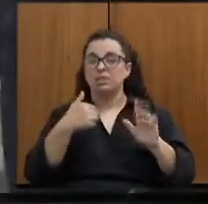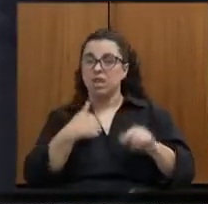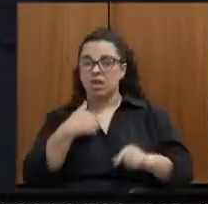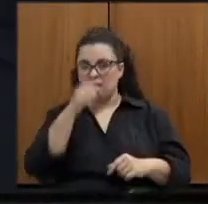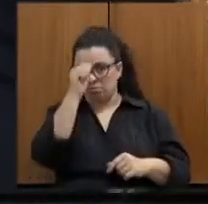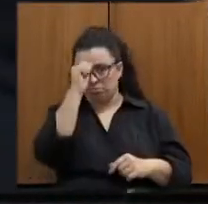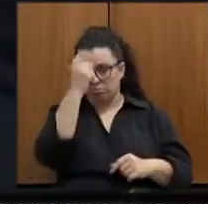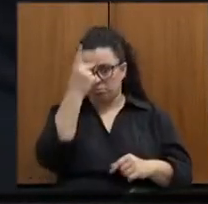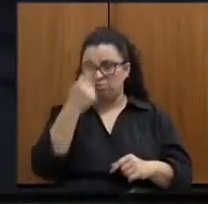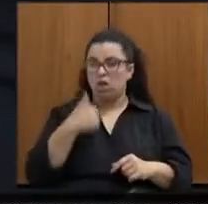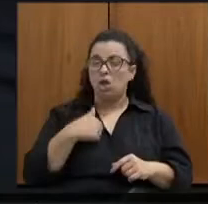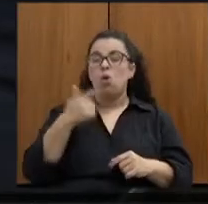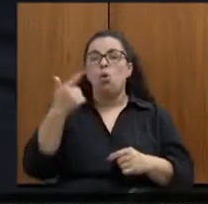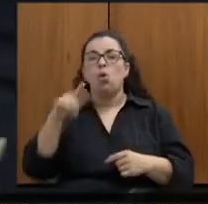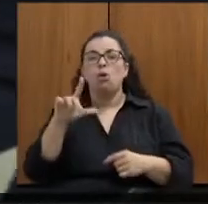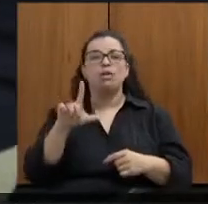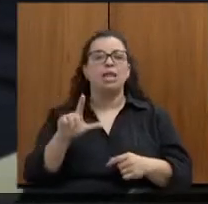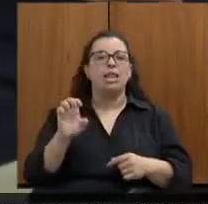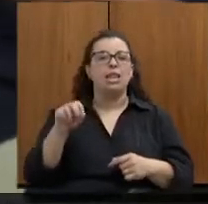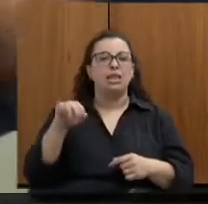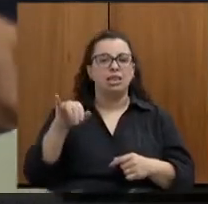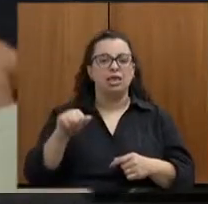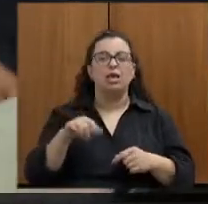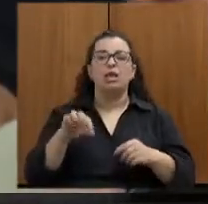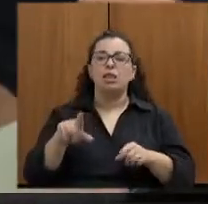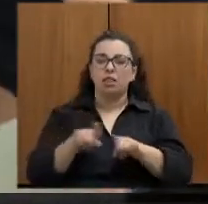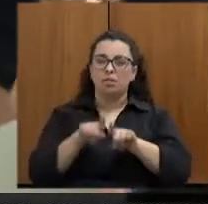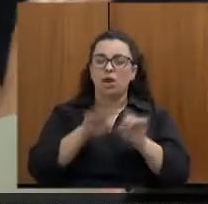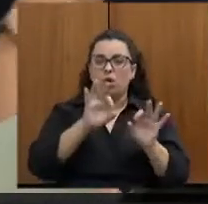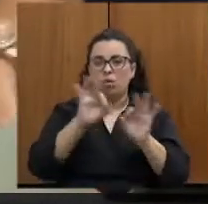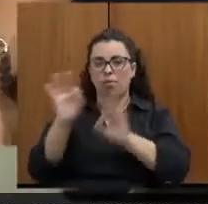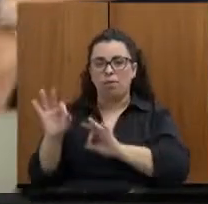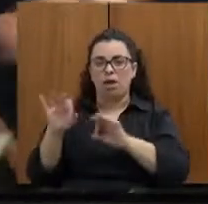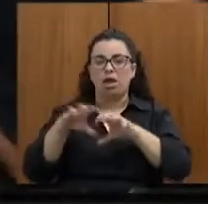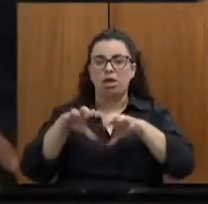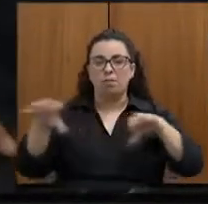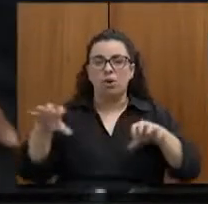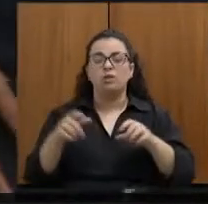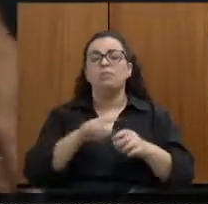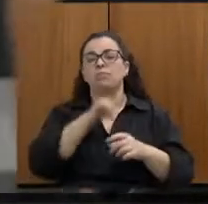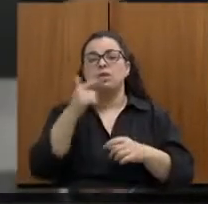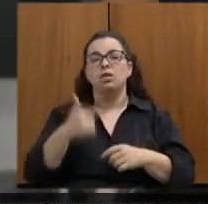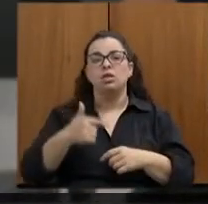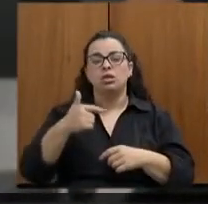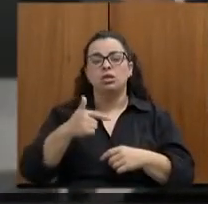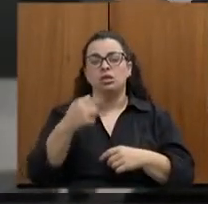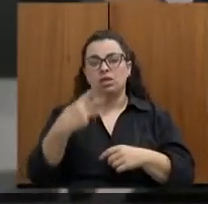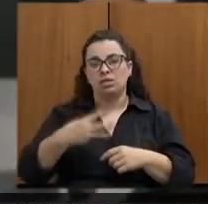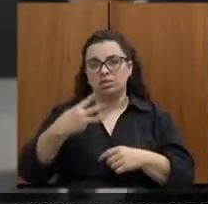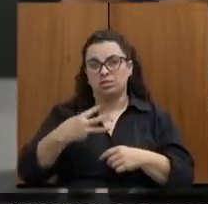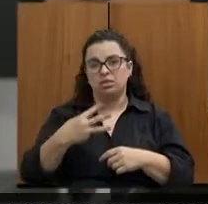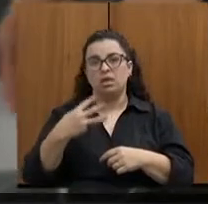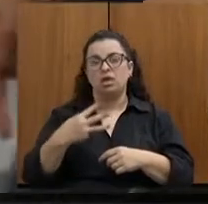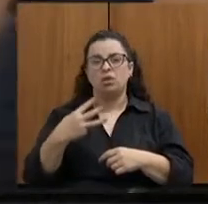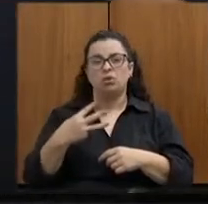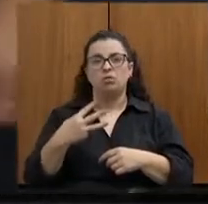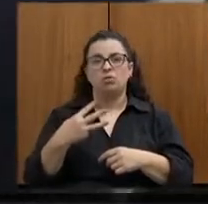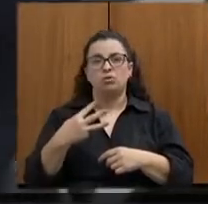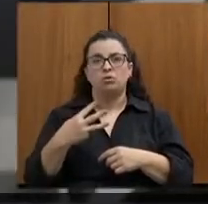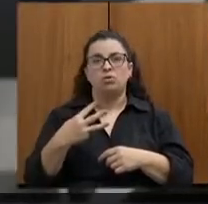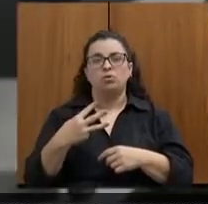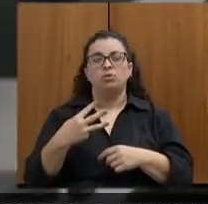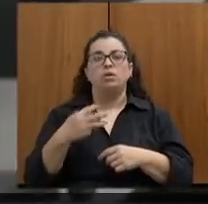que agora também nos acompanha de forma remota, e do deputado Roberto Andrade. Mãe, deputado Guilherme da Cunha.